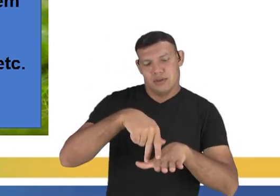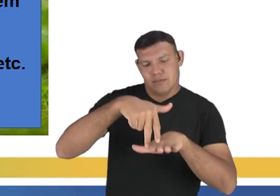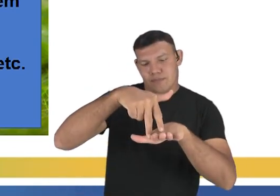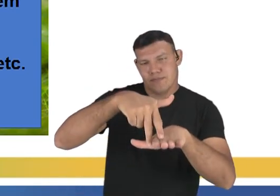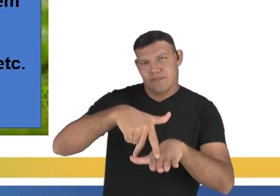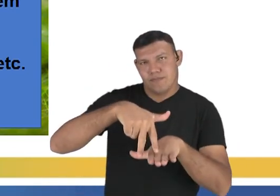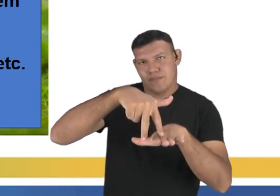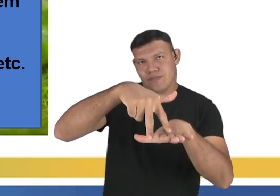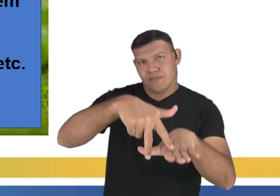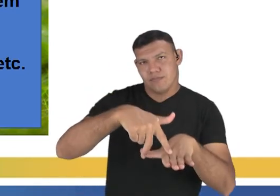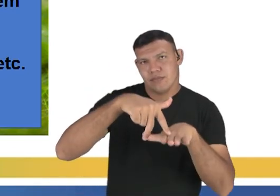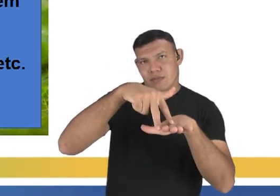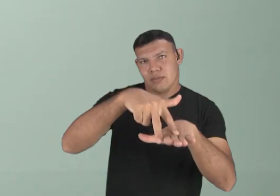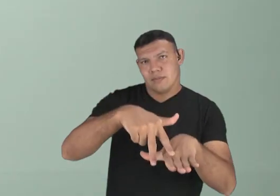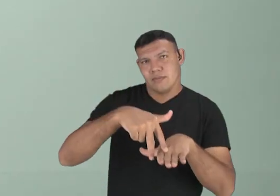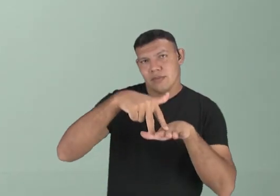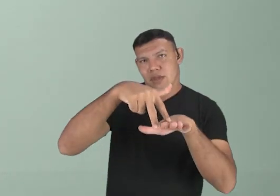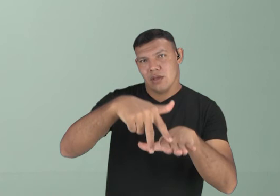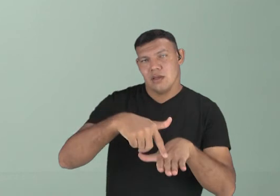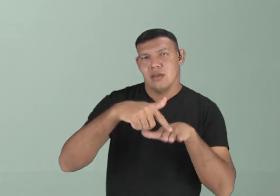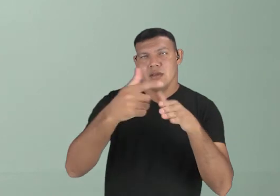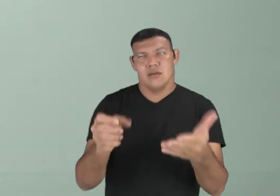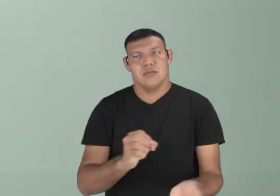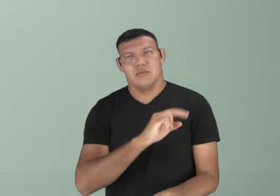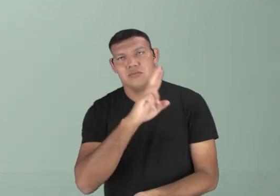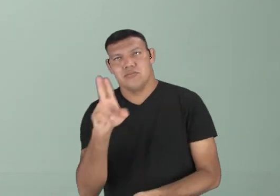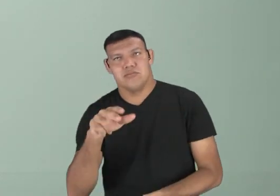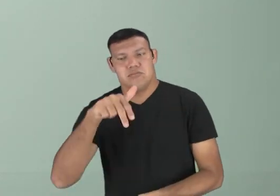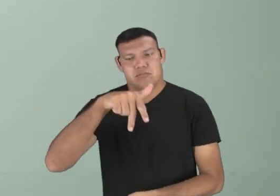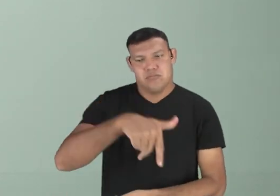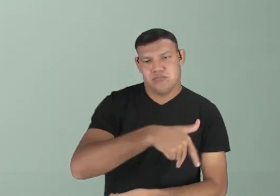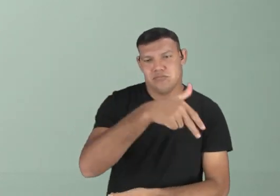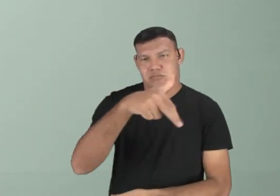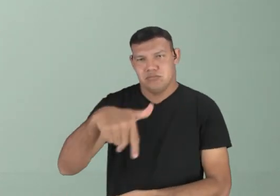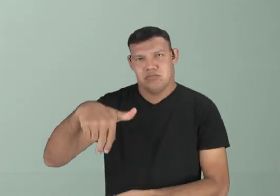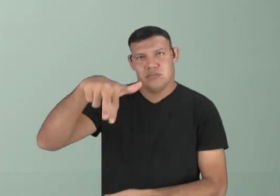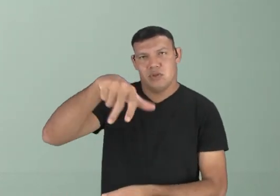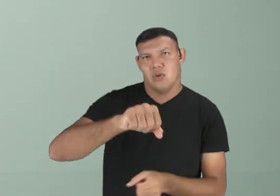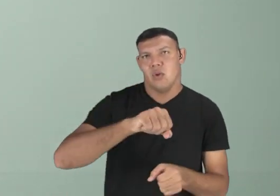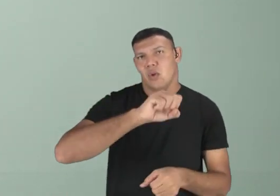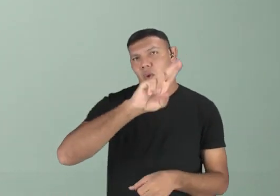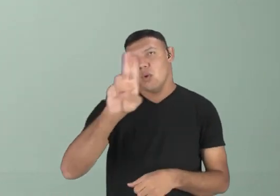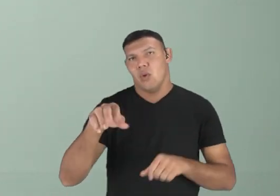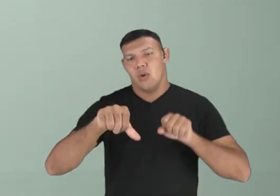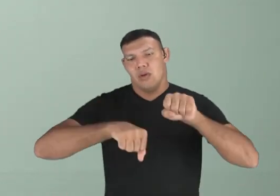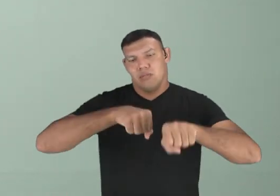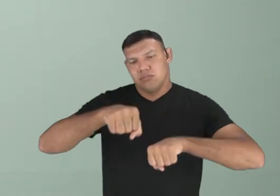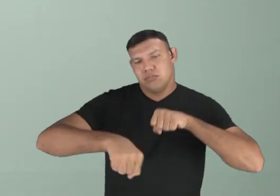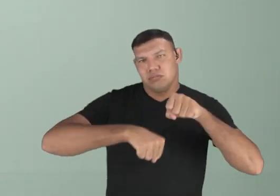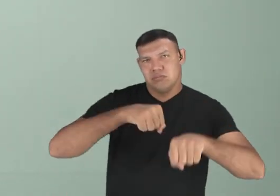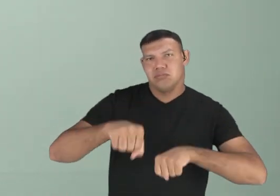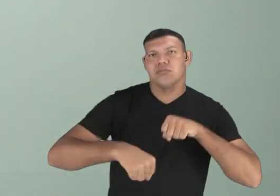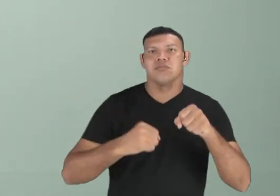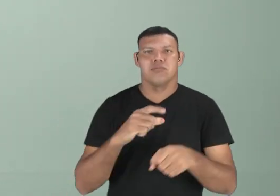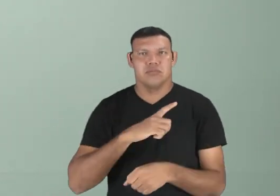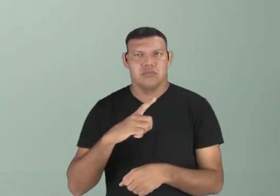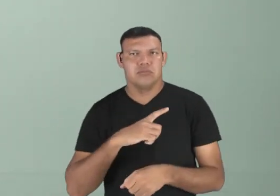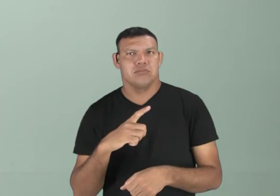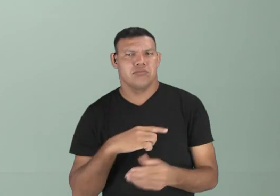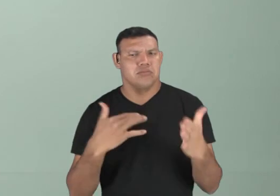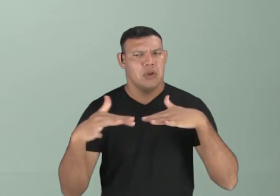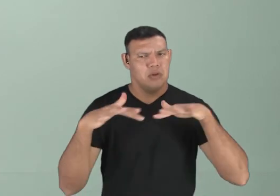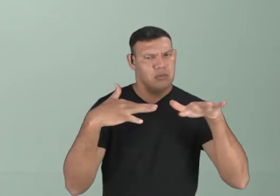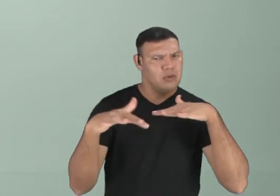praticar ou o skate, ou o patins, ou até mesmo o ciclismo, né? Fazendo alguns movimentos de